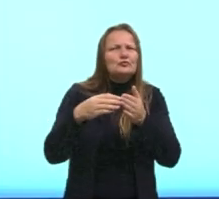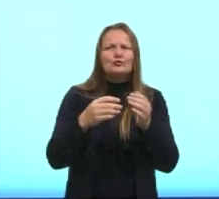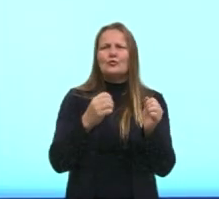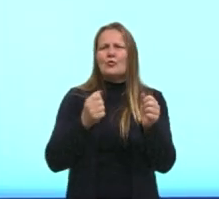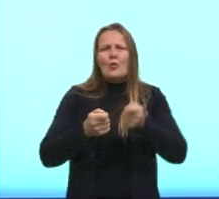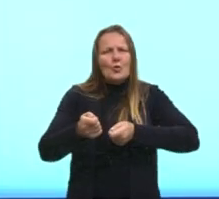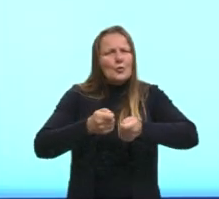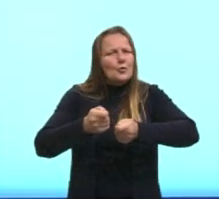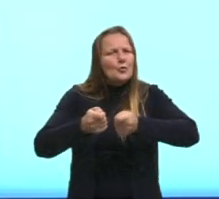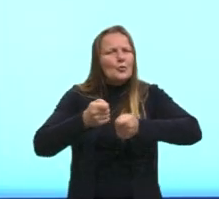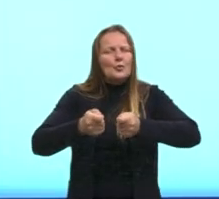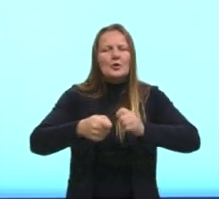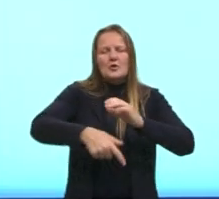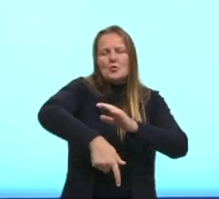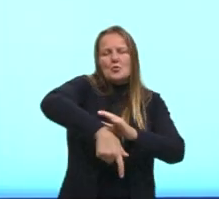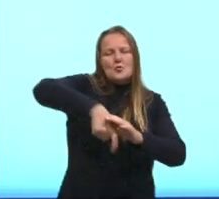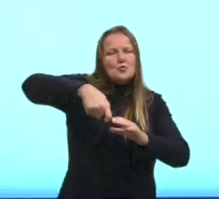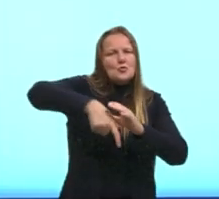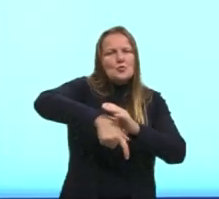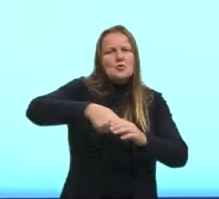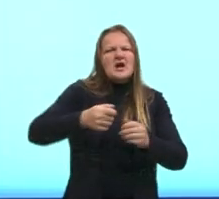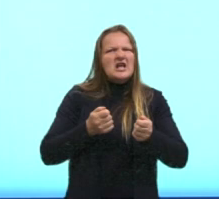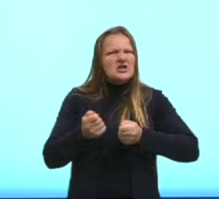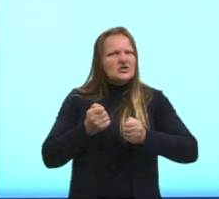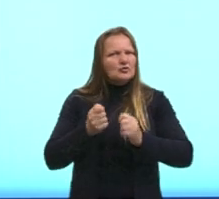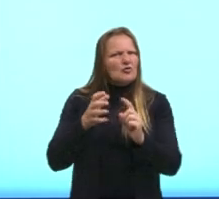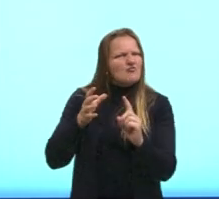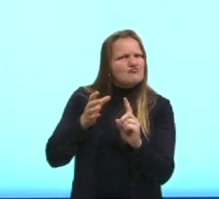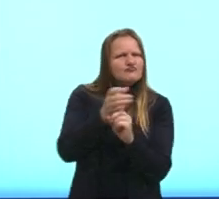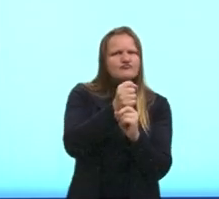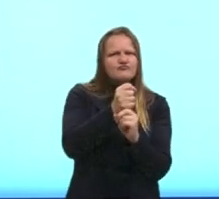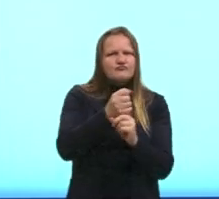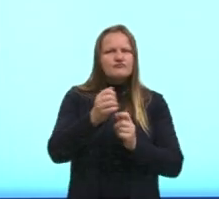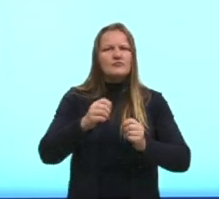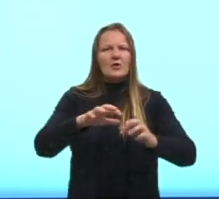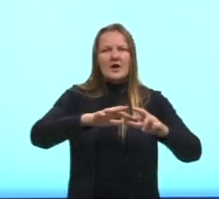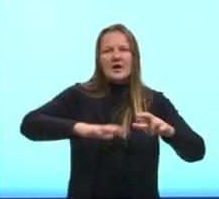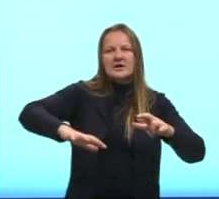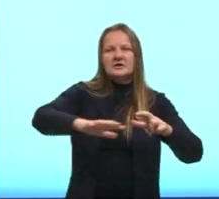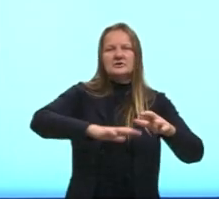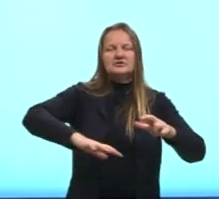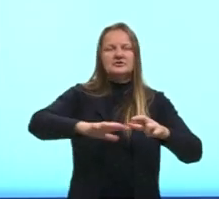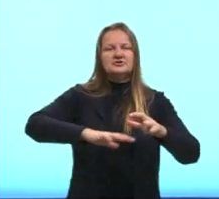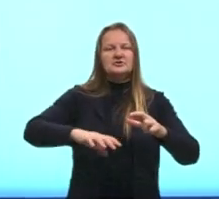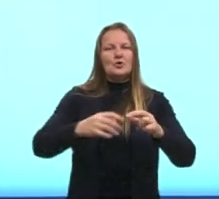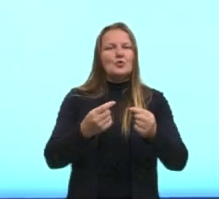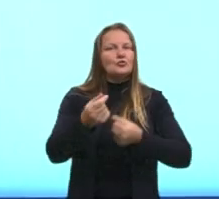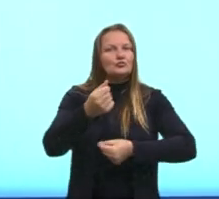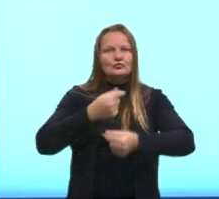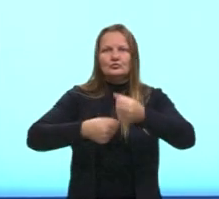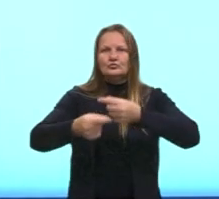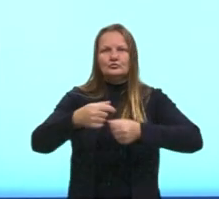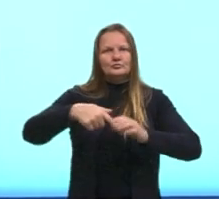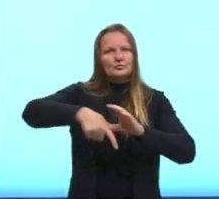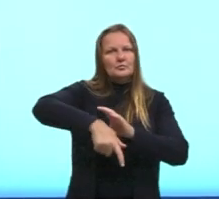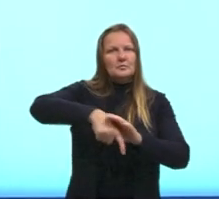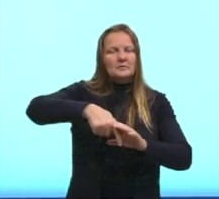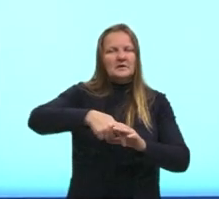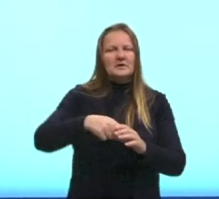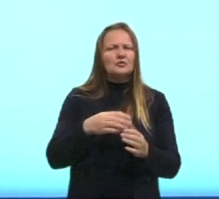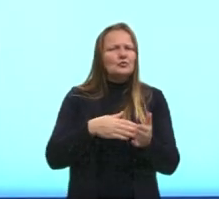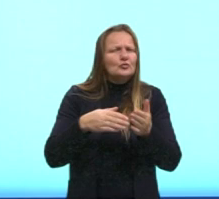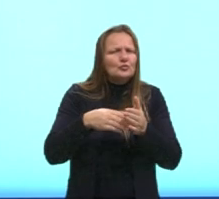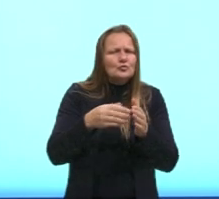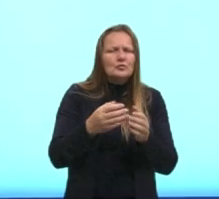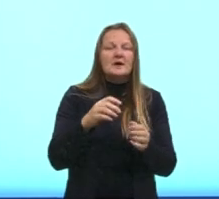retirava o petróleo e elas que dominavam aí o mercado do petróleo tá das reservas